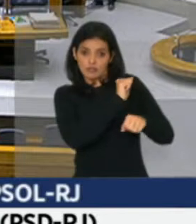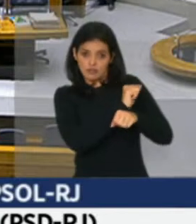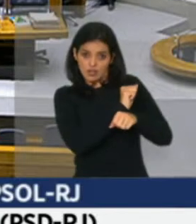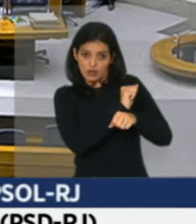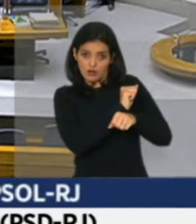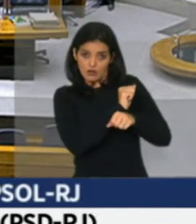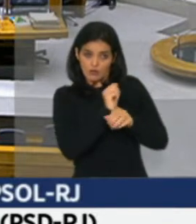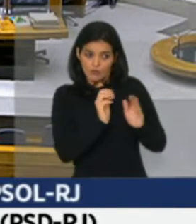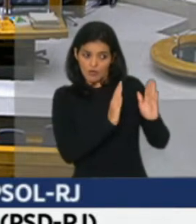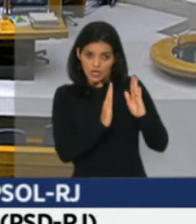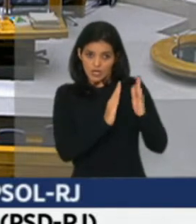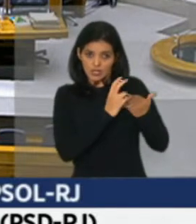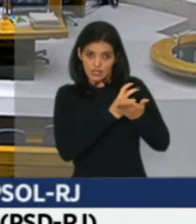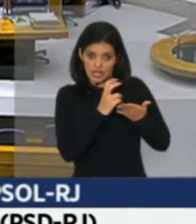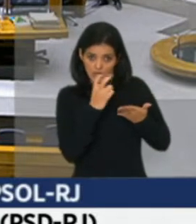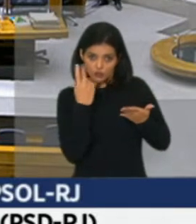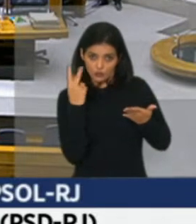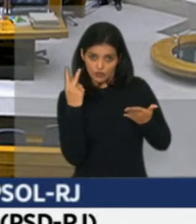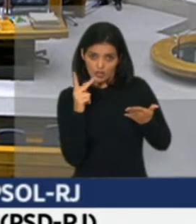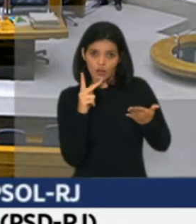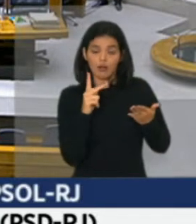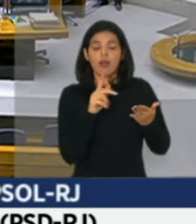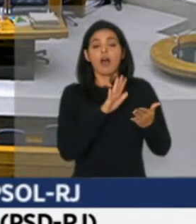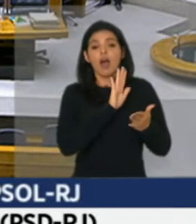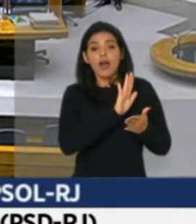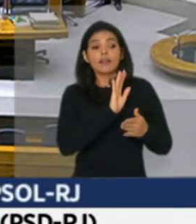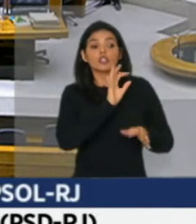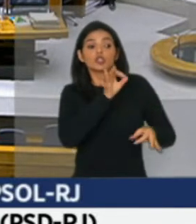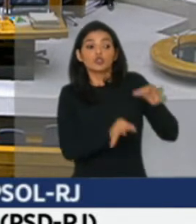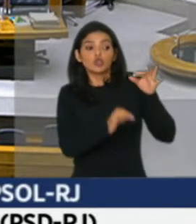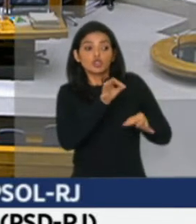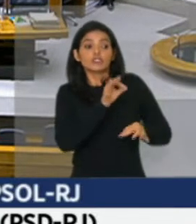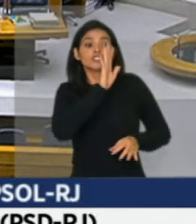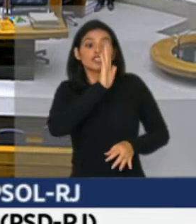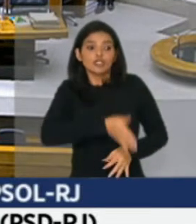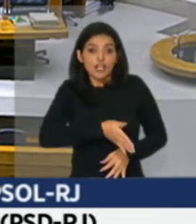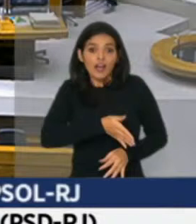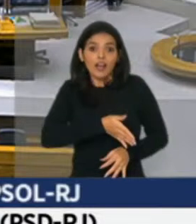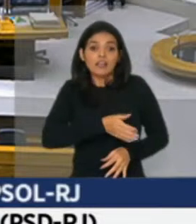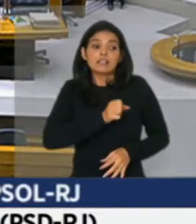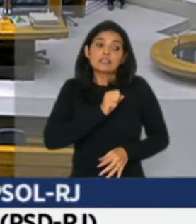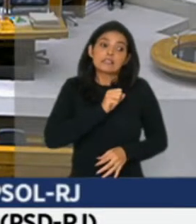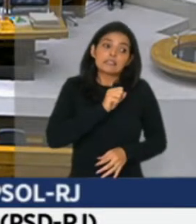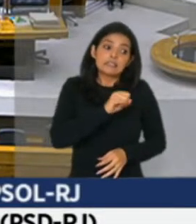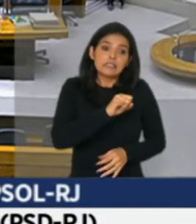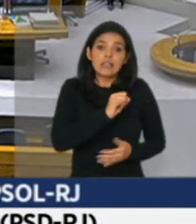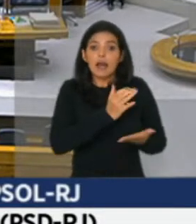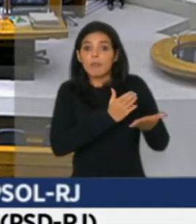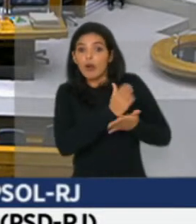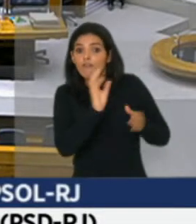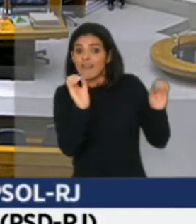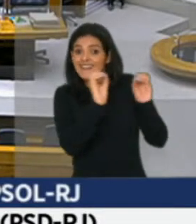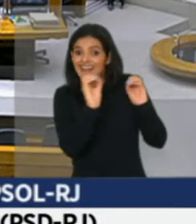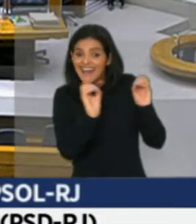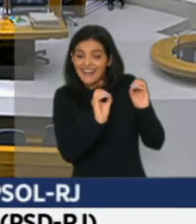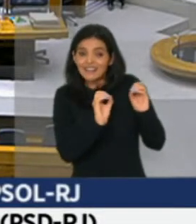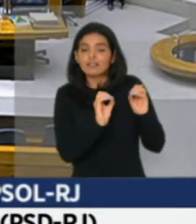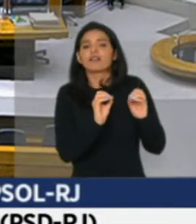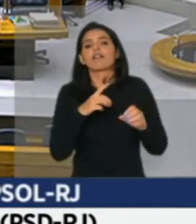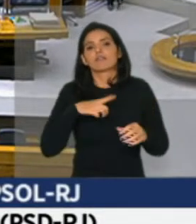depois fazer uma avaliação se ela não viesse aprovada das